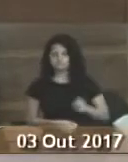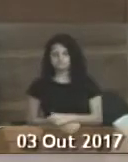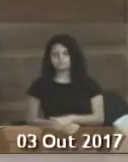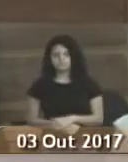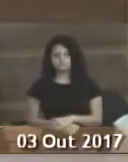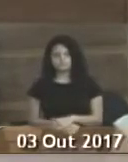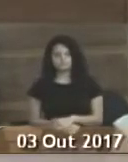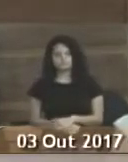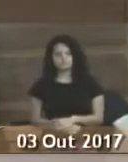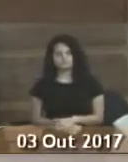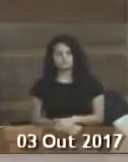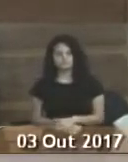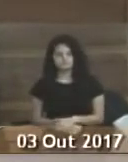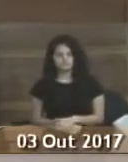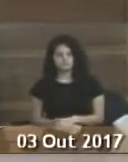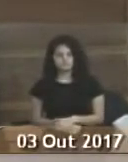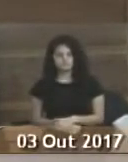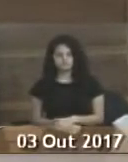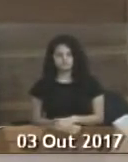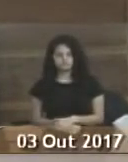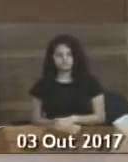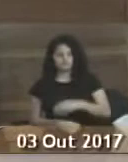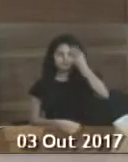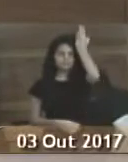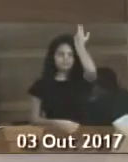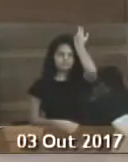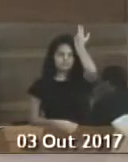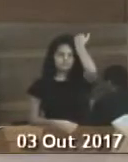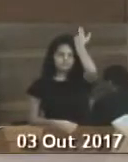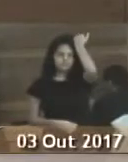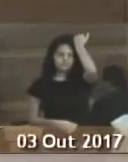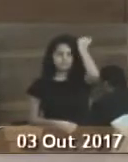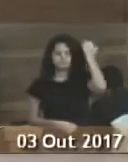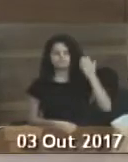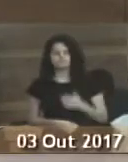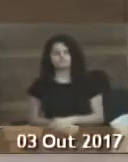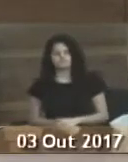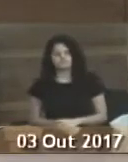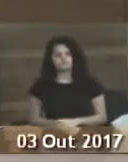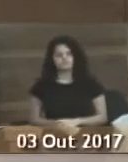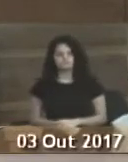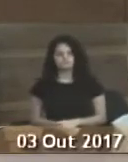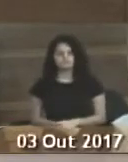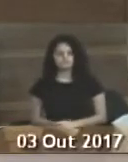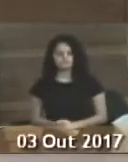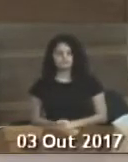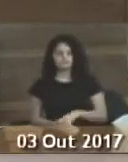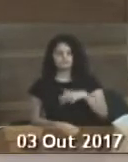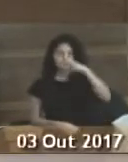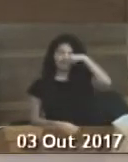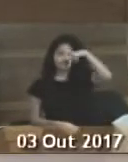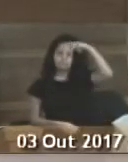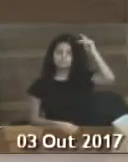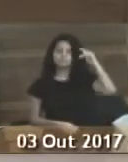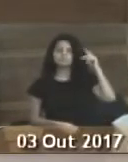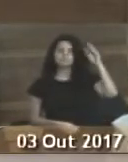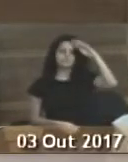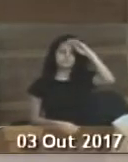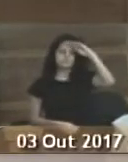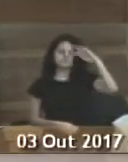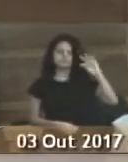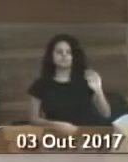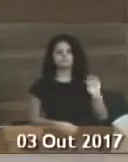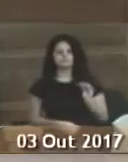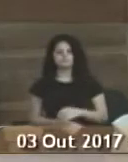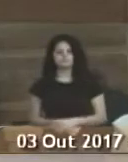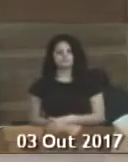Marco Santo Antônio, Marco Aurélio Coelho, o Marquinho Coelho, Sérgio Ricardo Gamo, Camu, e Timóteo Cavalcante Albuquerque